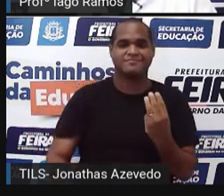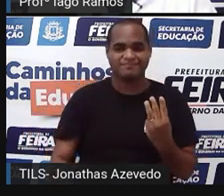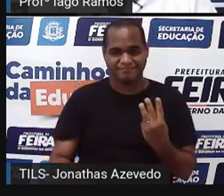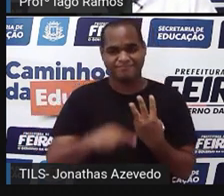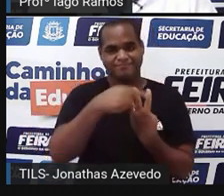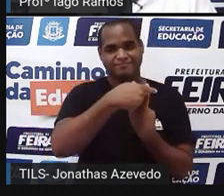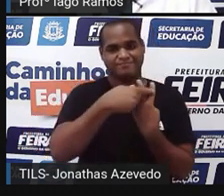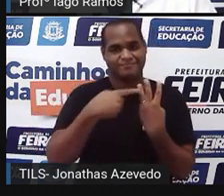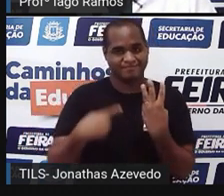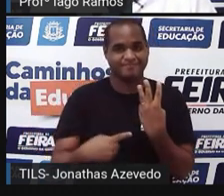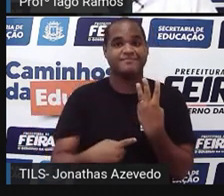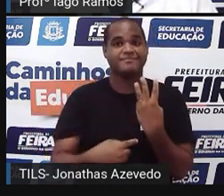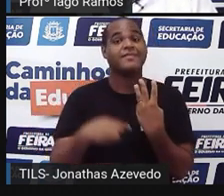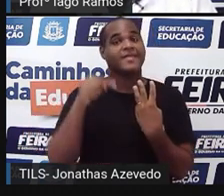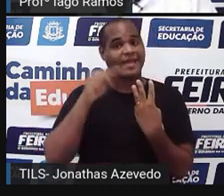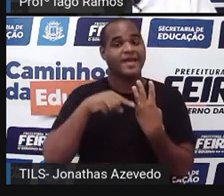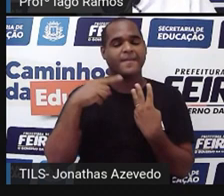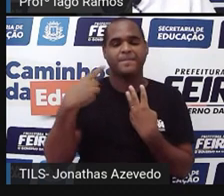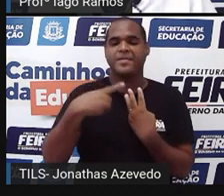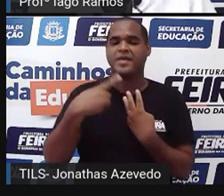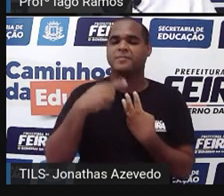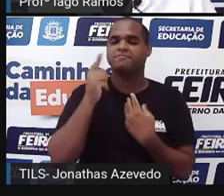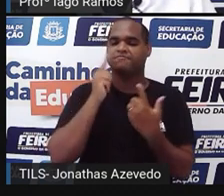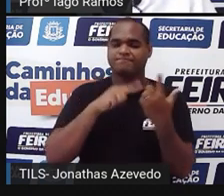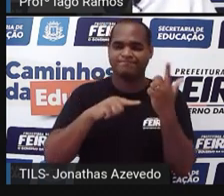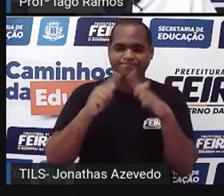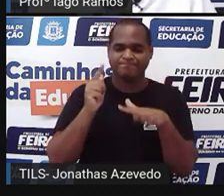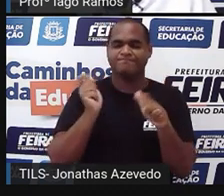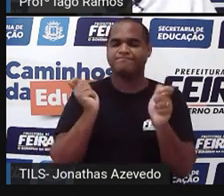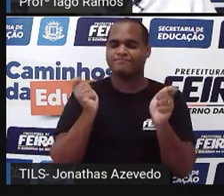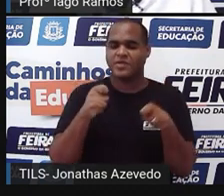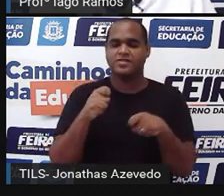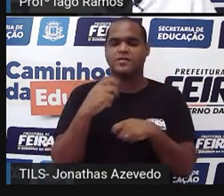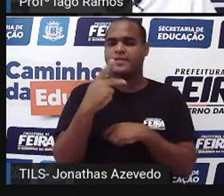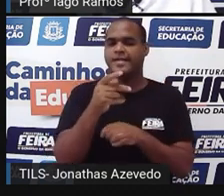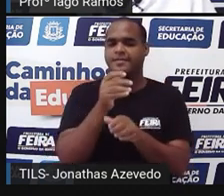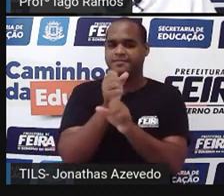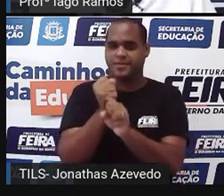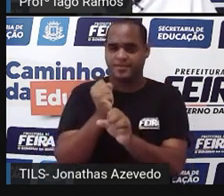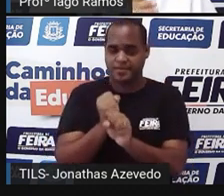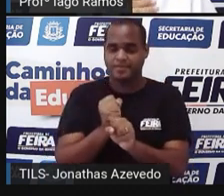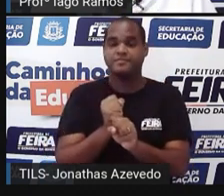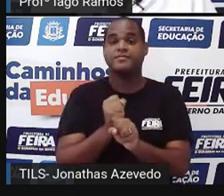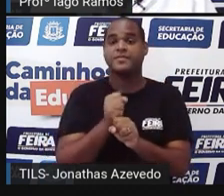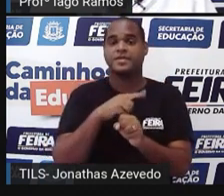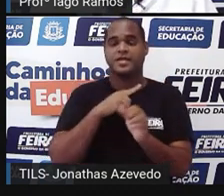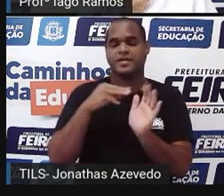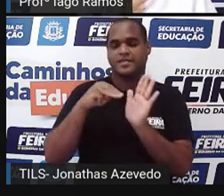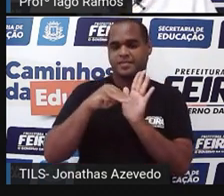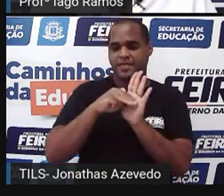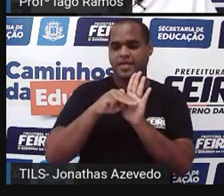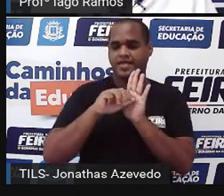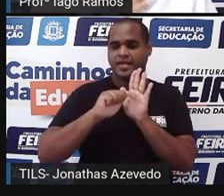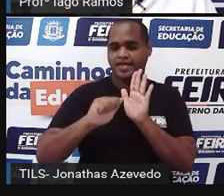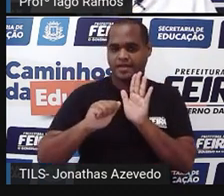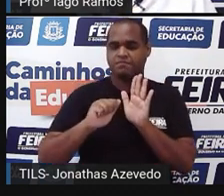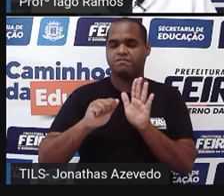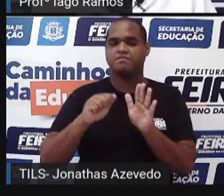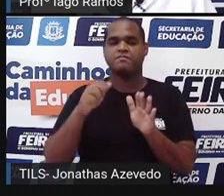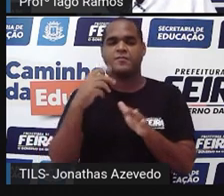da unidade 3 Esse é o primeiro passo para você calcular a média aritmética